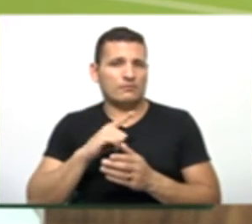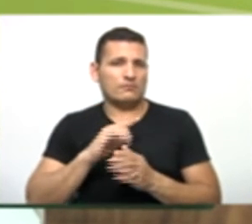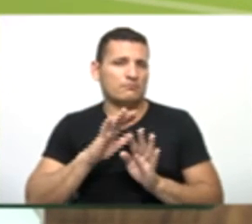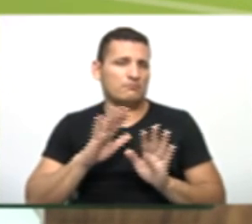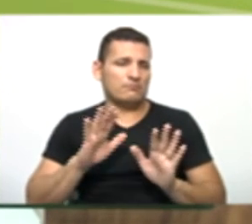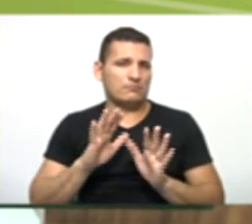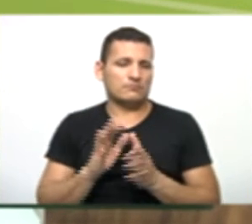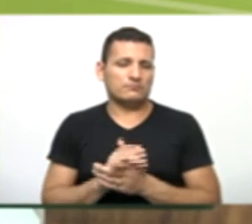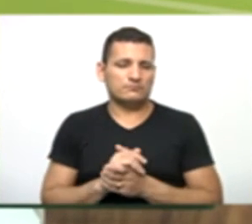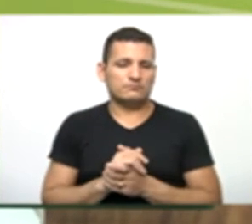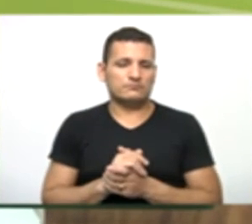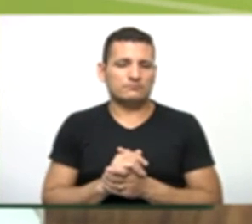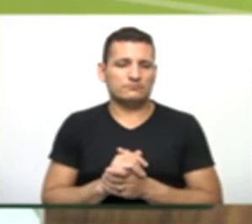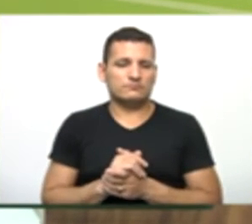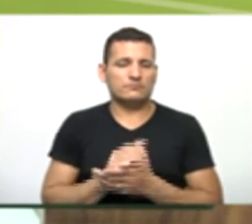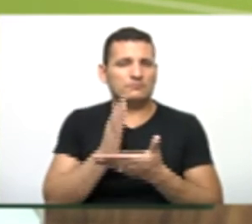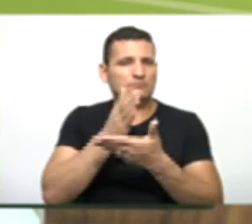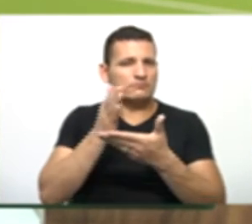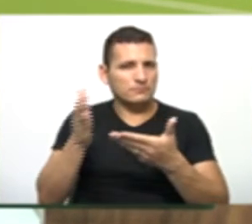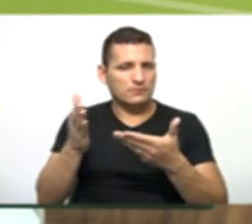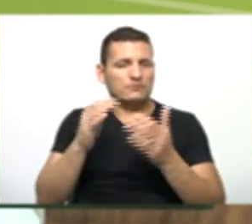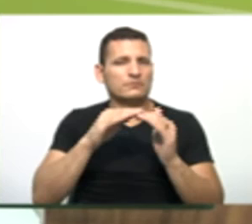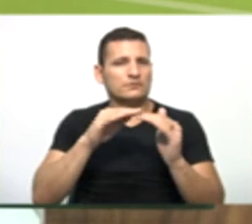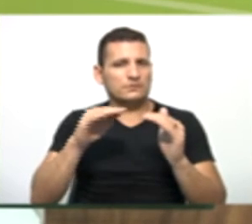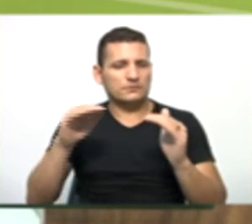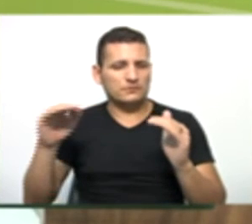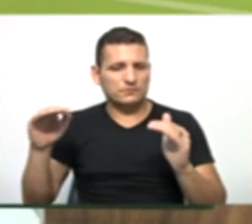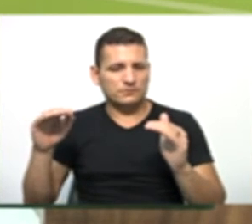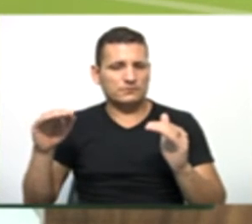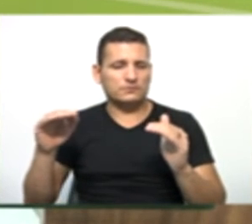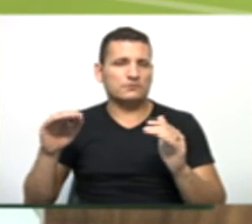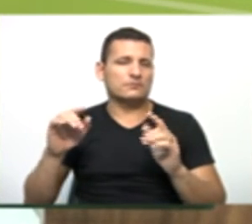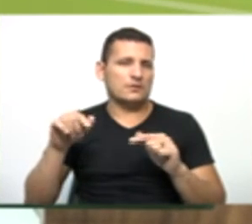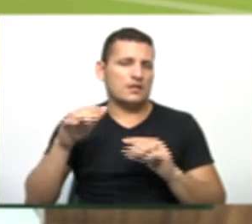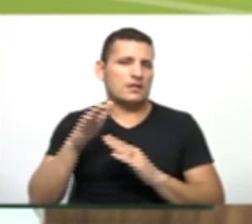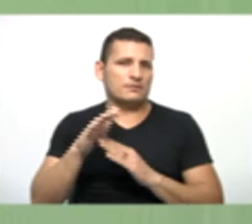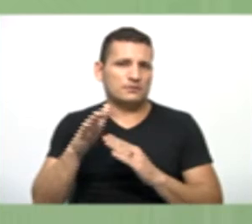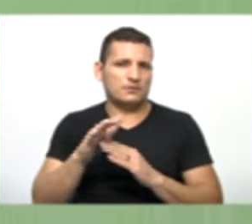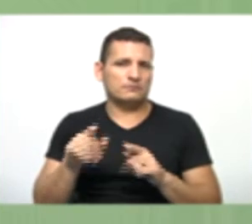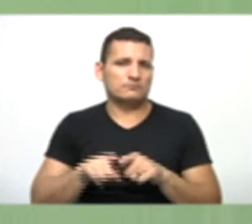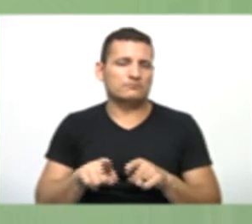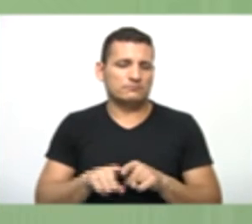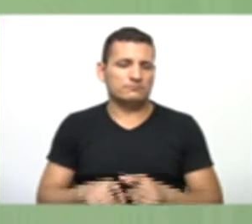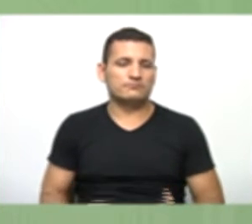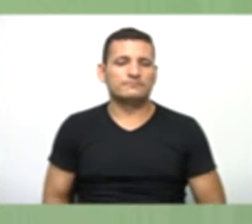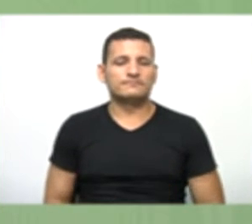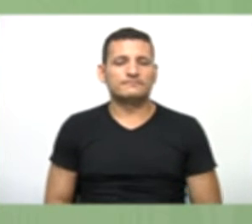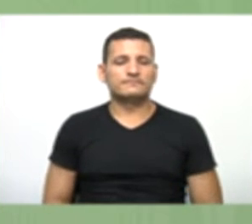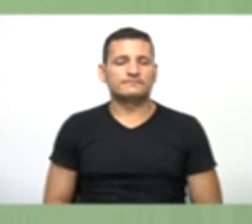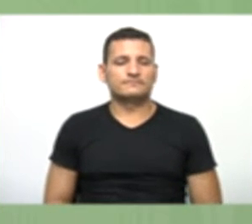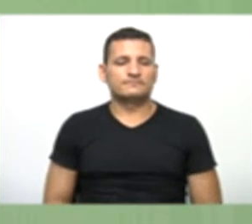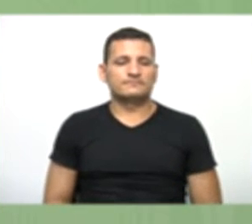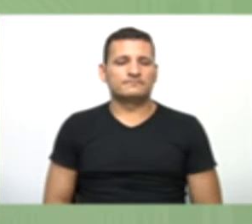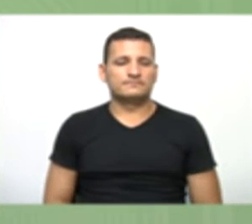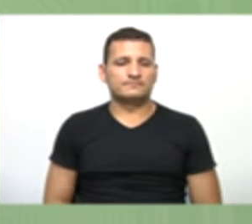premissa. Valor de parcelas constantes e limitado, temporário. Isso. Para o